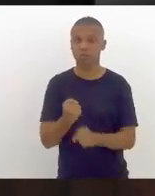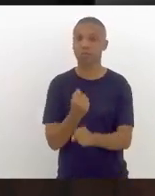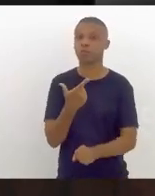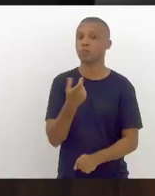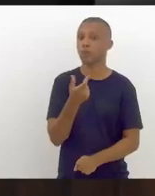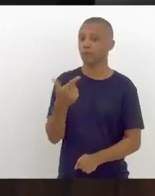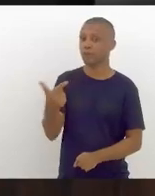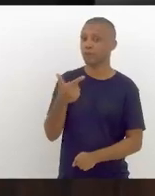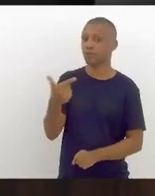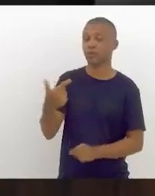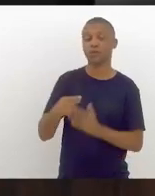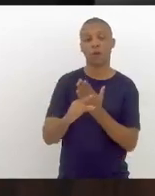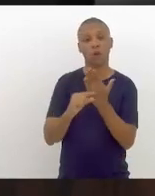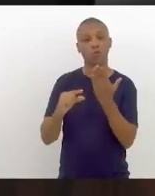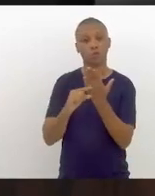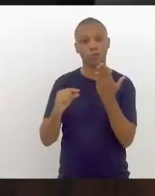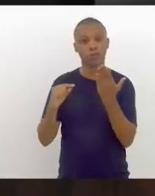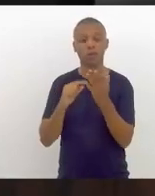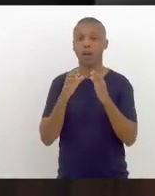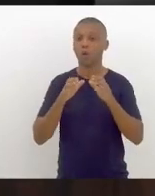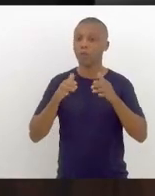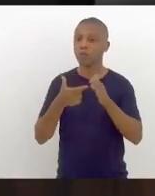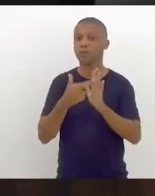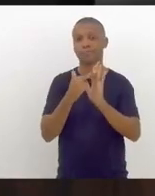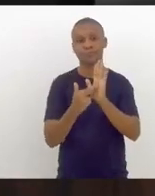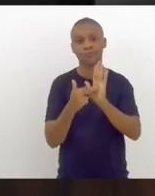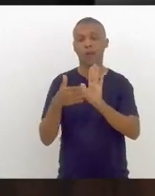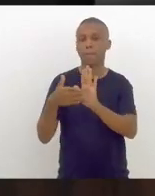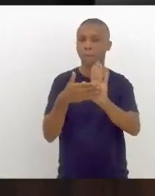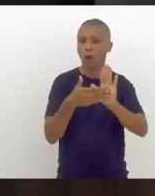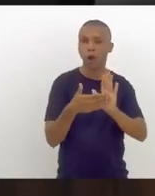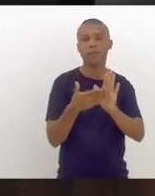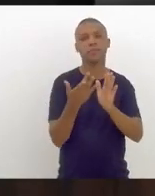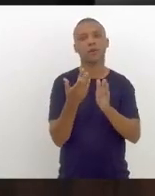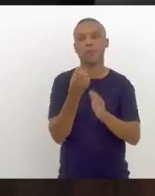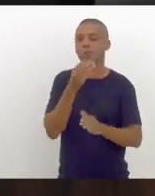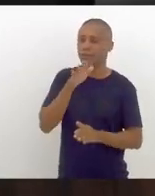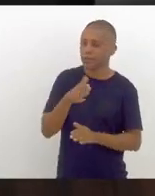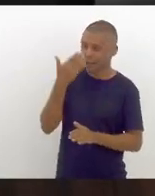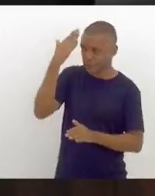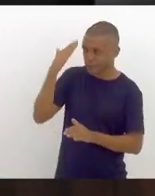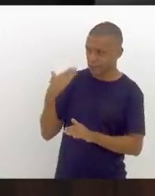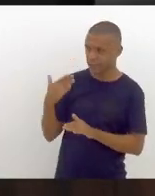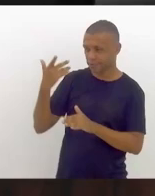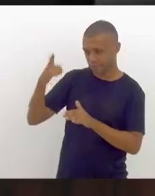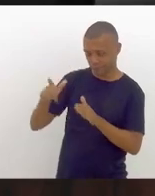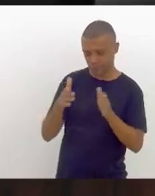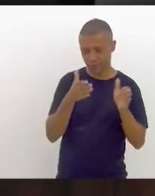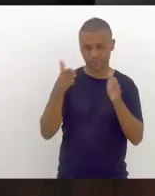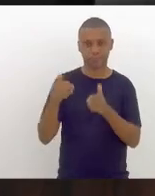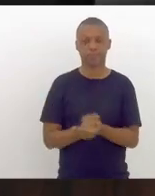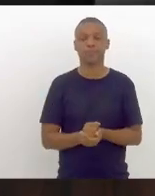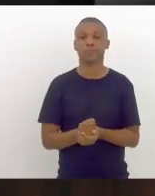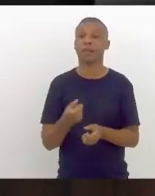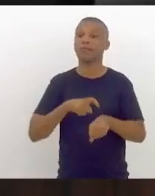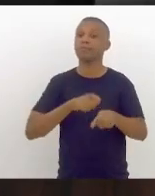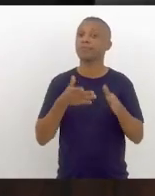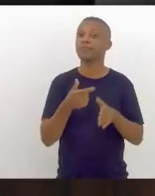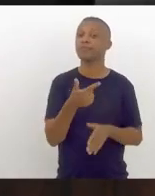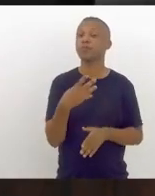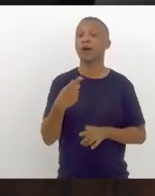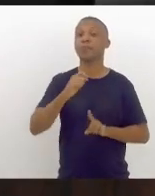de autoria da comissão de novas internas e proporções externas Boa tarde Alana mais uma vez determina no prazo de 24